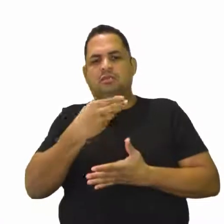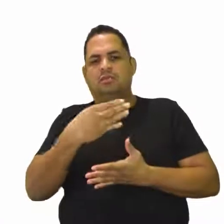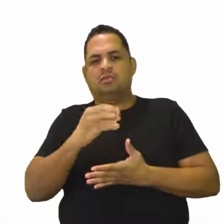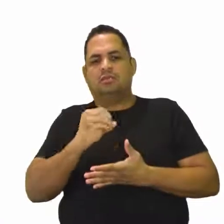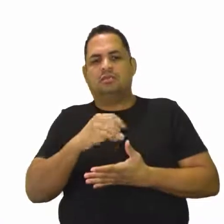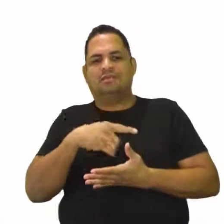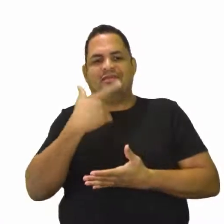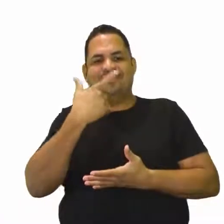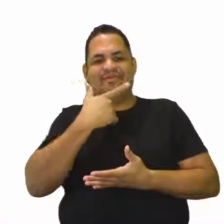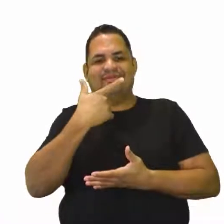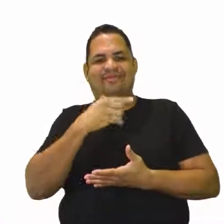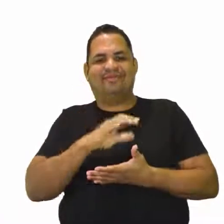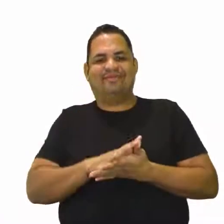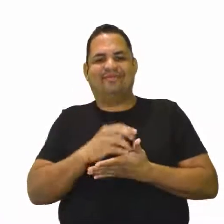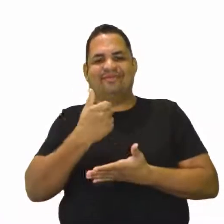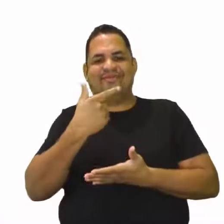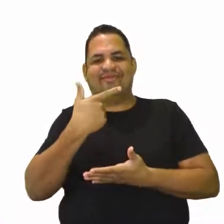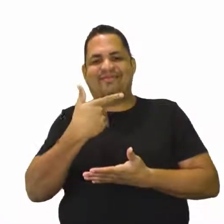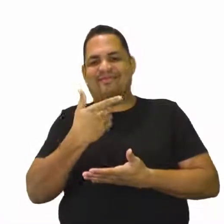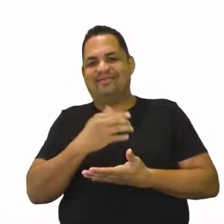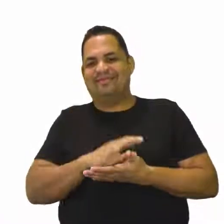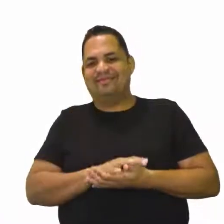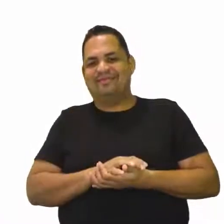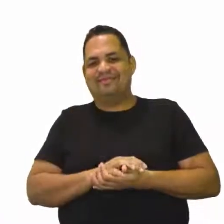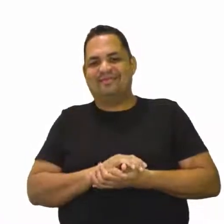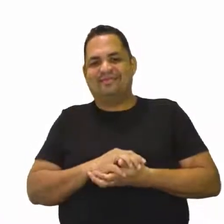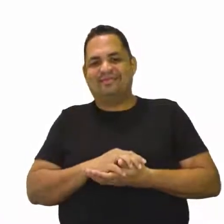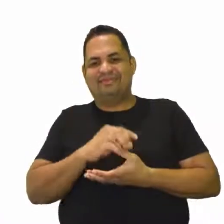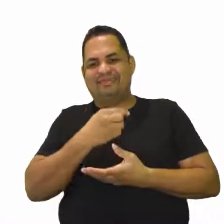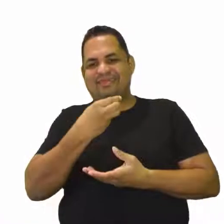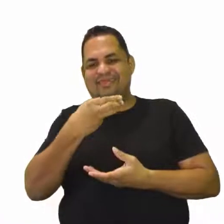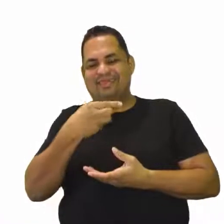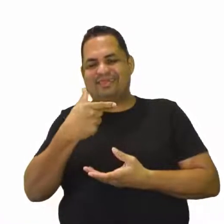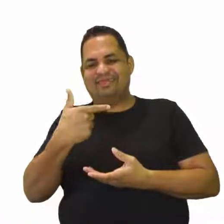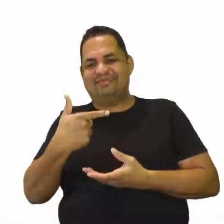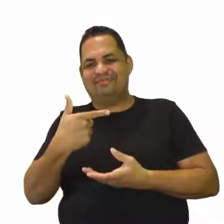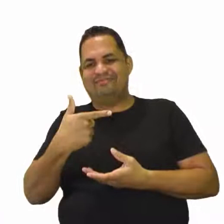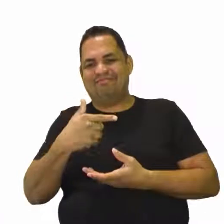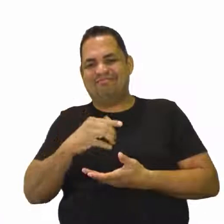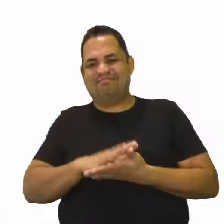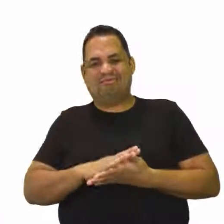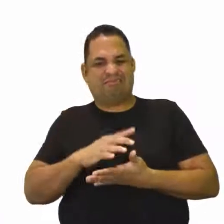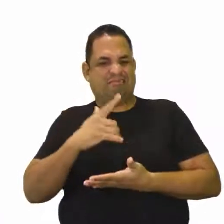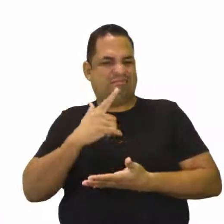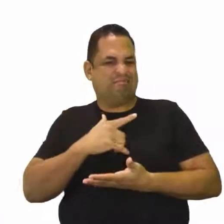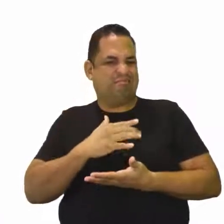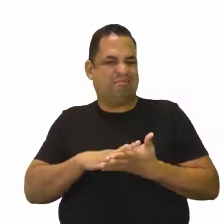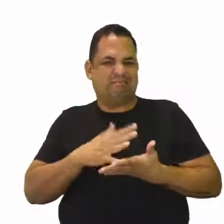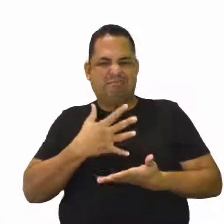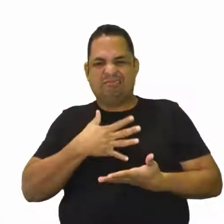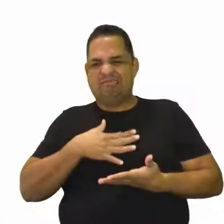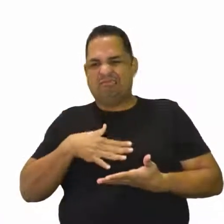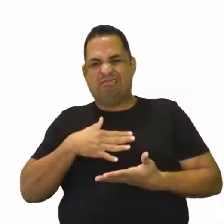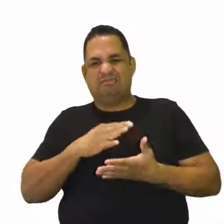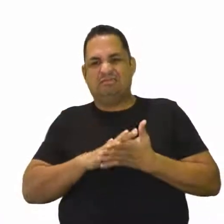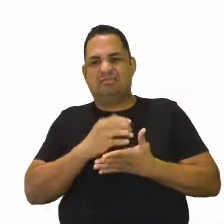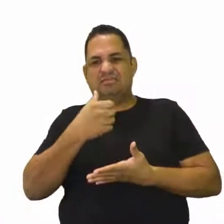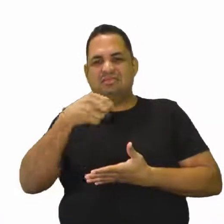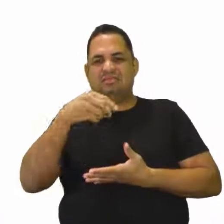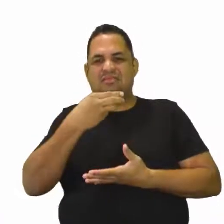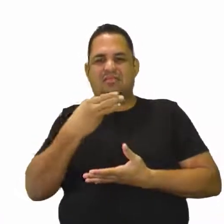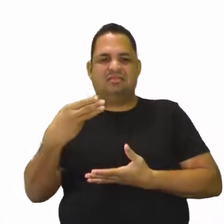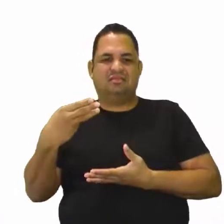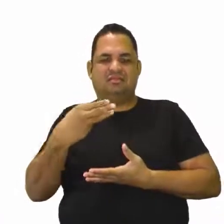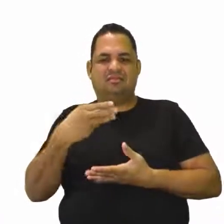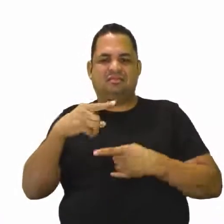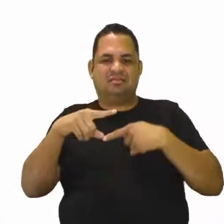rindo, 31, sorridente, 32, chateado com os paulistas,